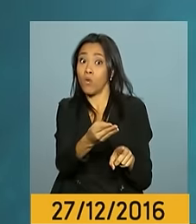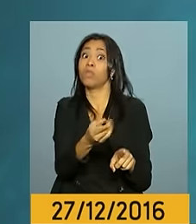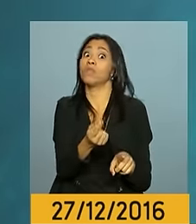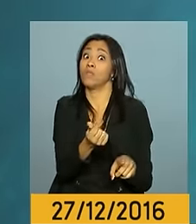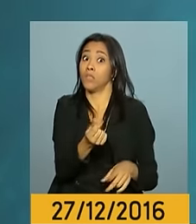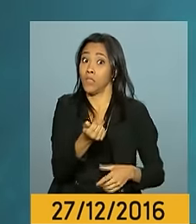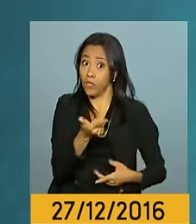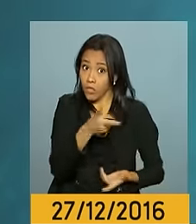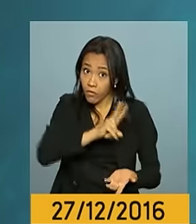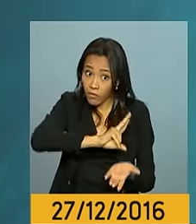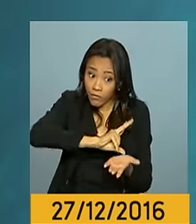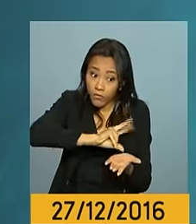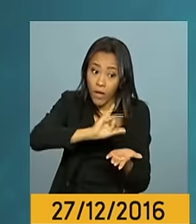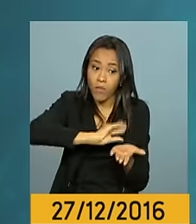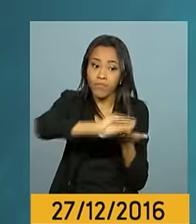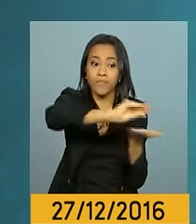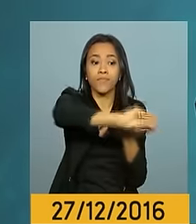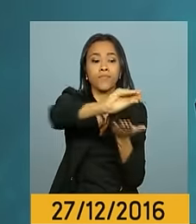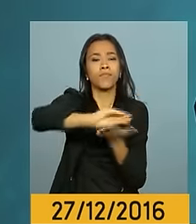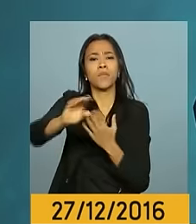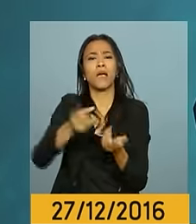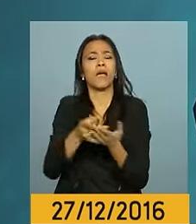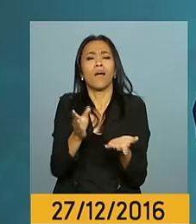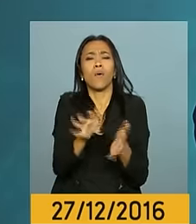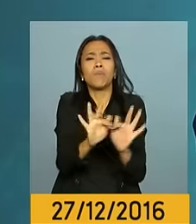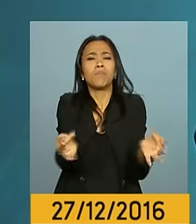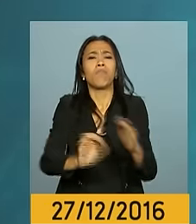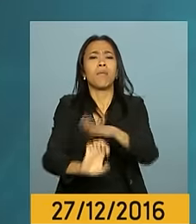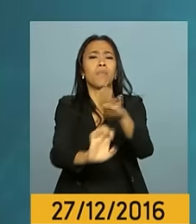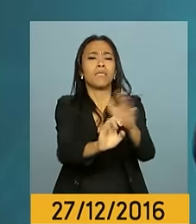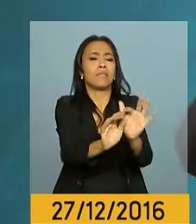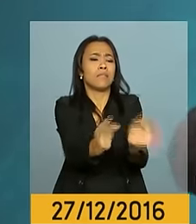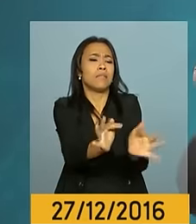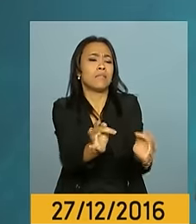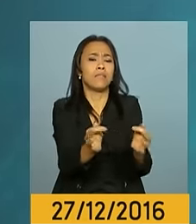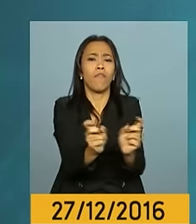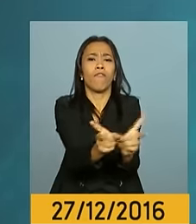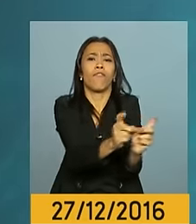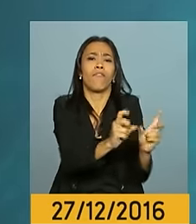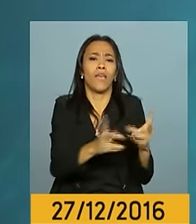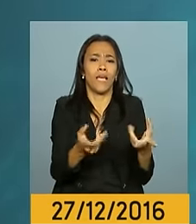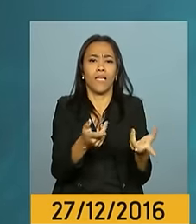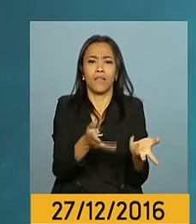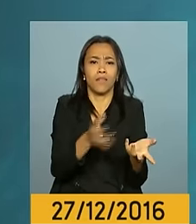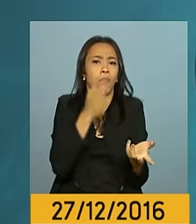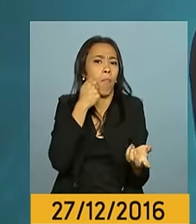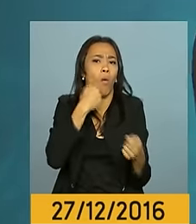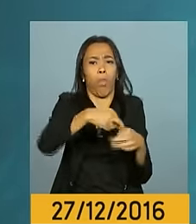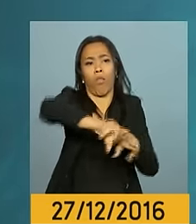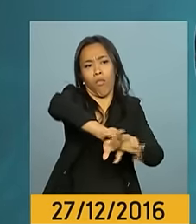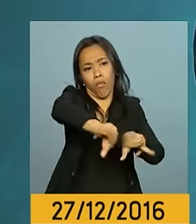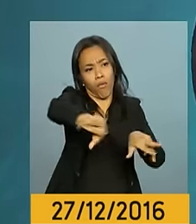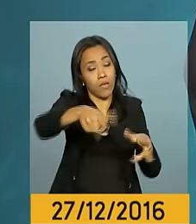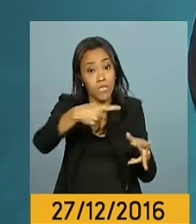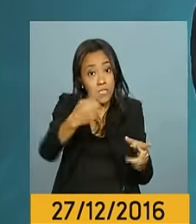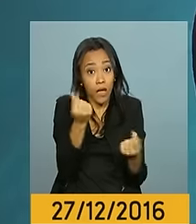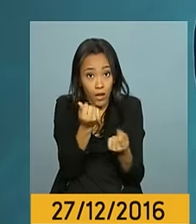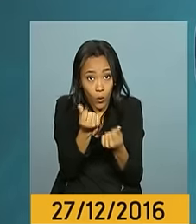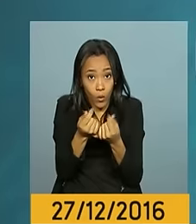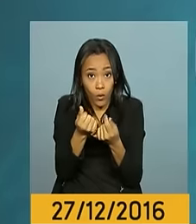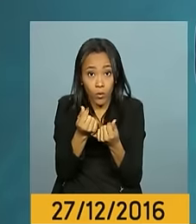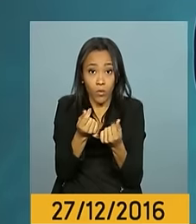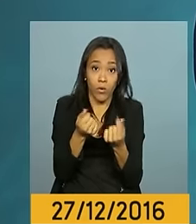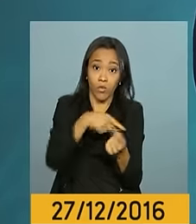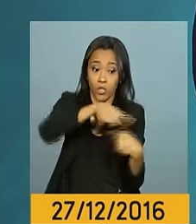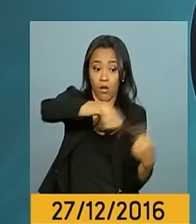milhões que vão para as vendas armazéns mercadinhos mercados maiores Enfim uma movimentação da economia além de melhorar